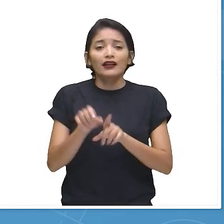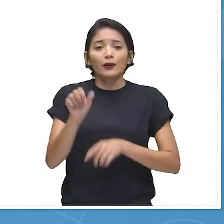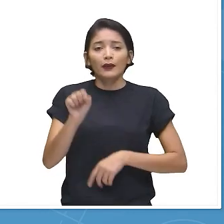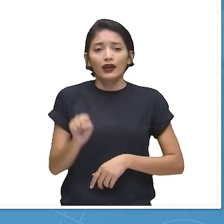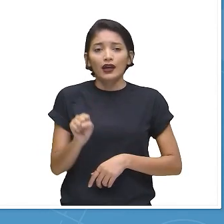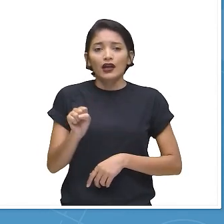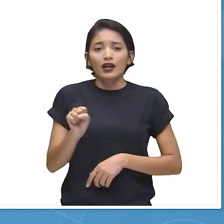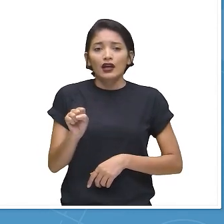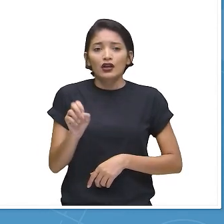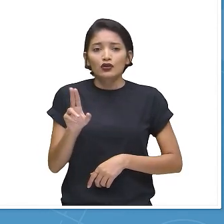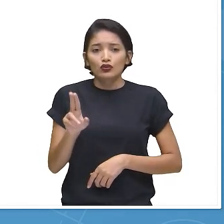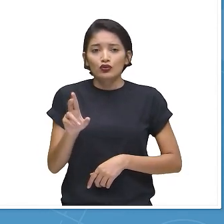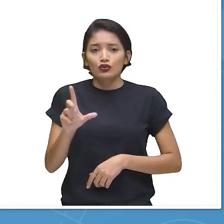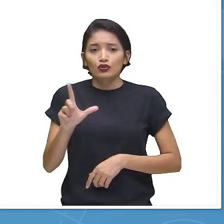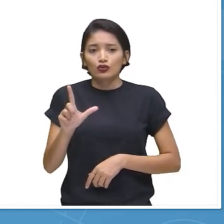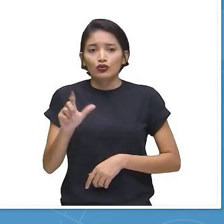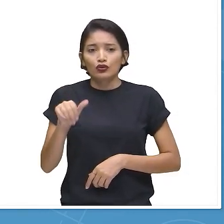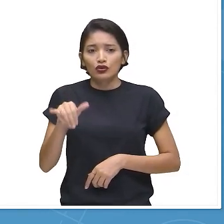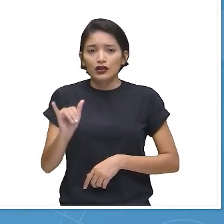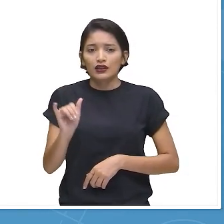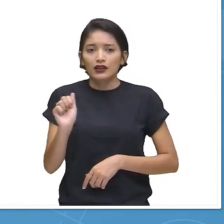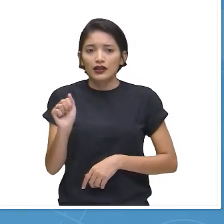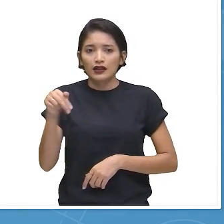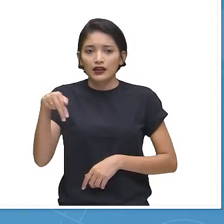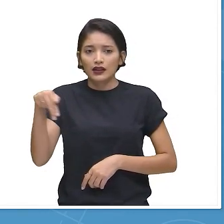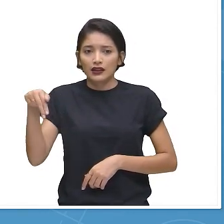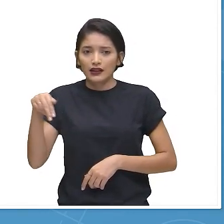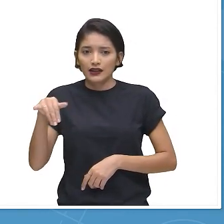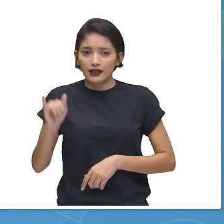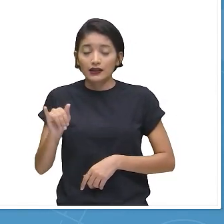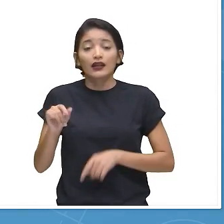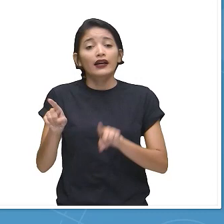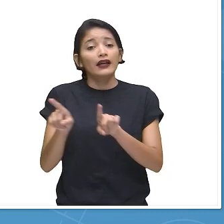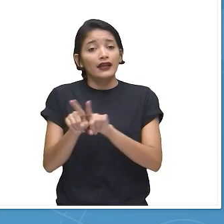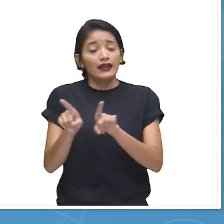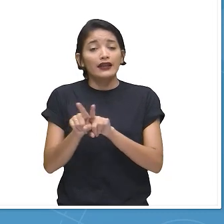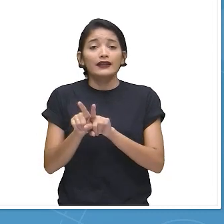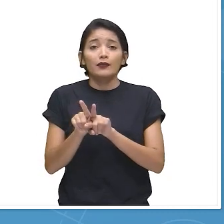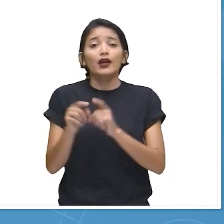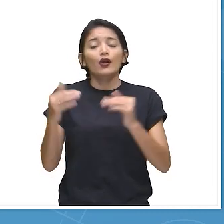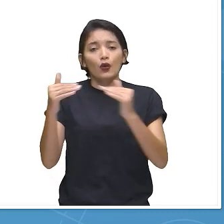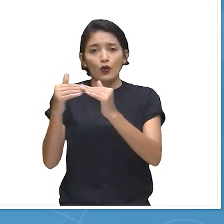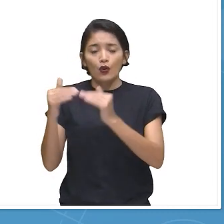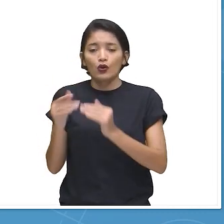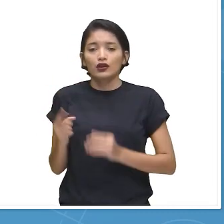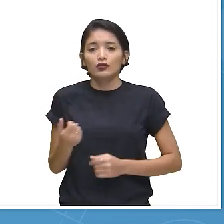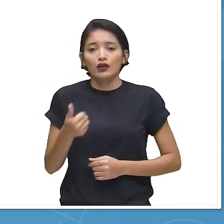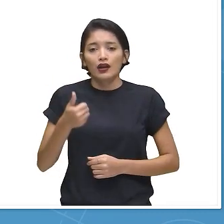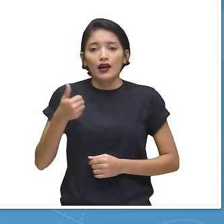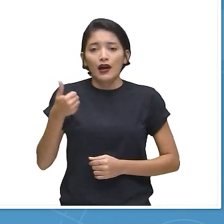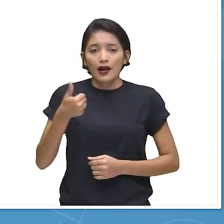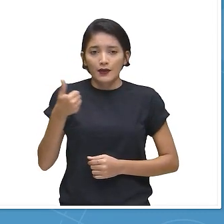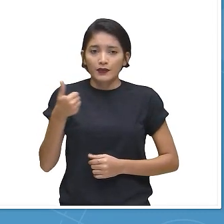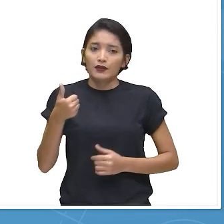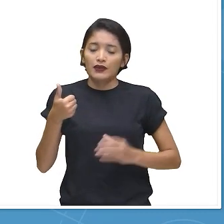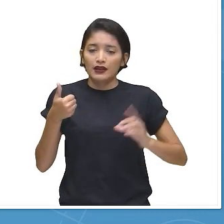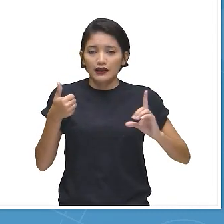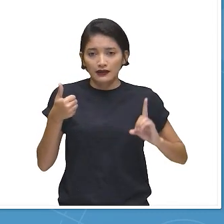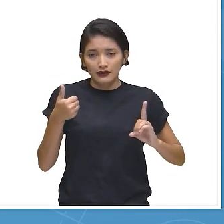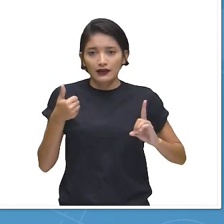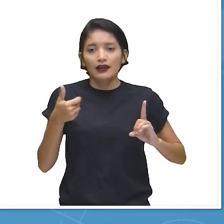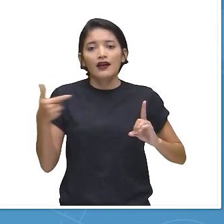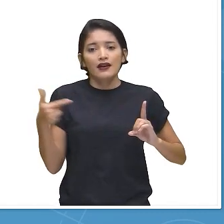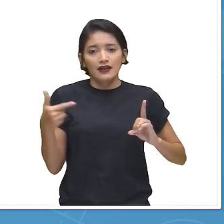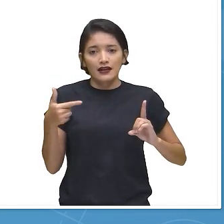Suliane, eu acho que é Suliane, também está apostando na questão número 1 na letra D e na questão de número 2 na